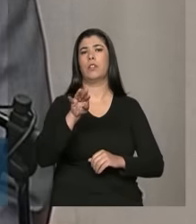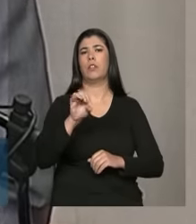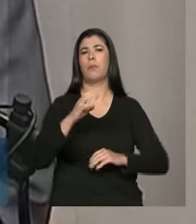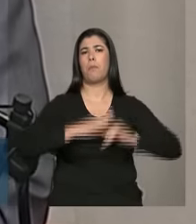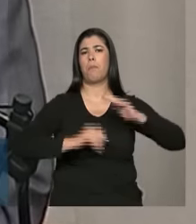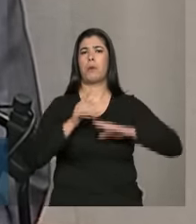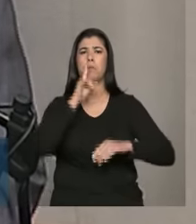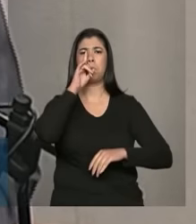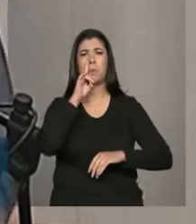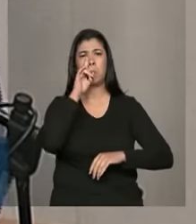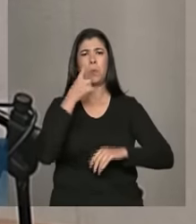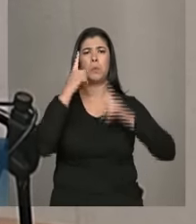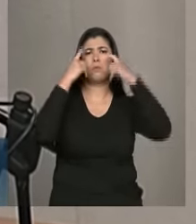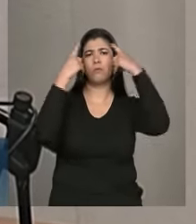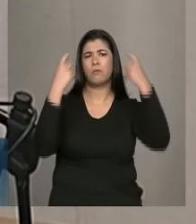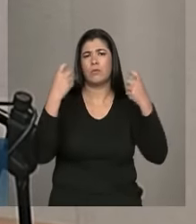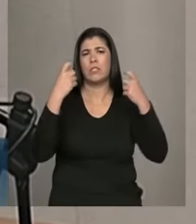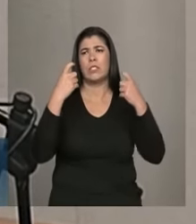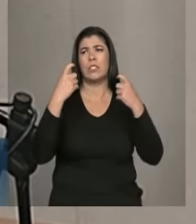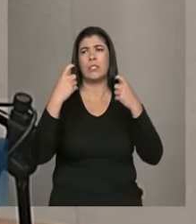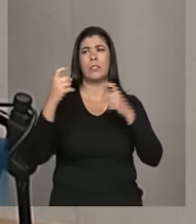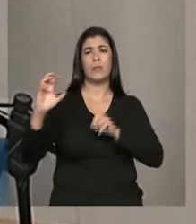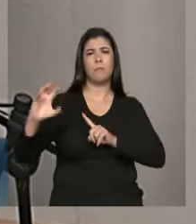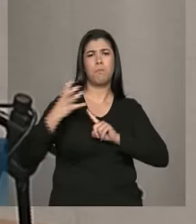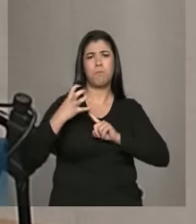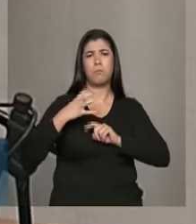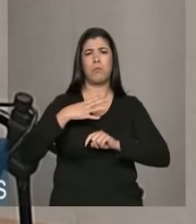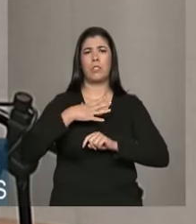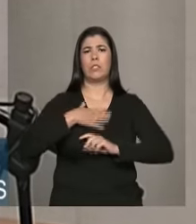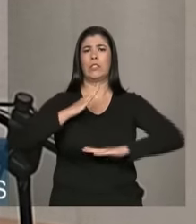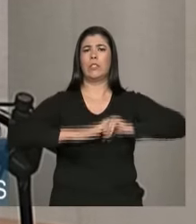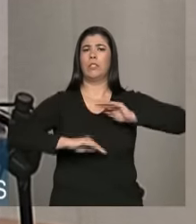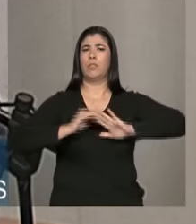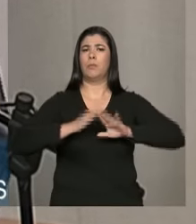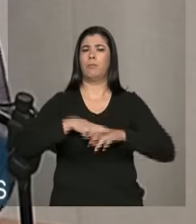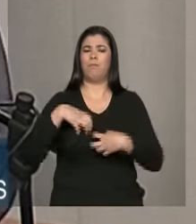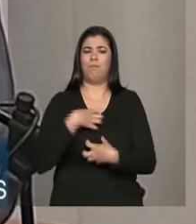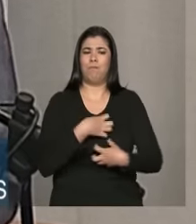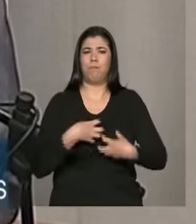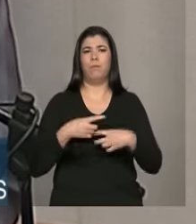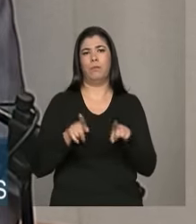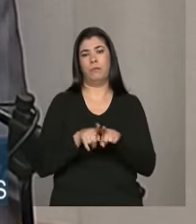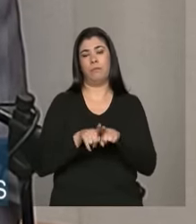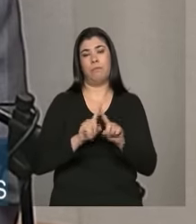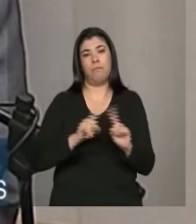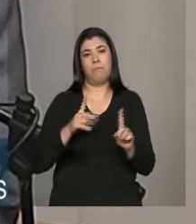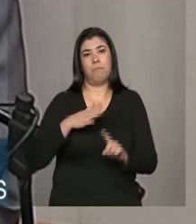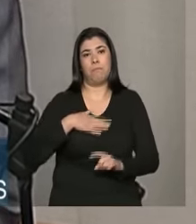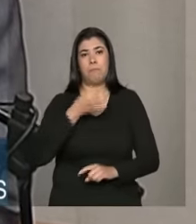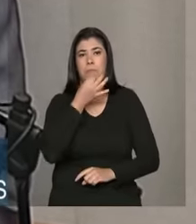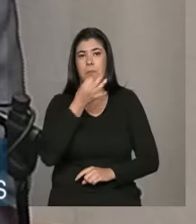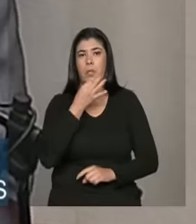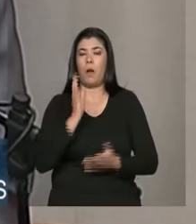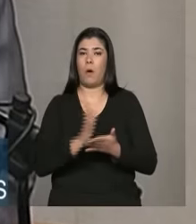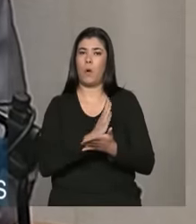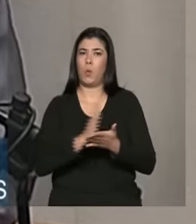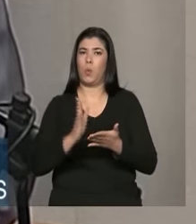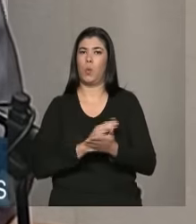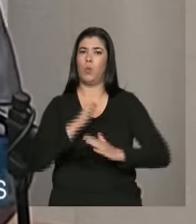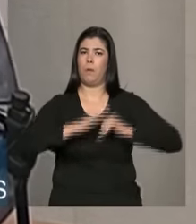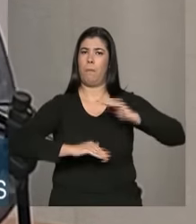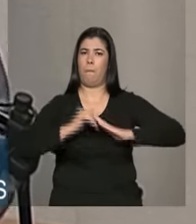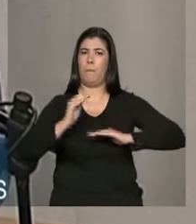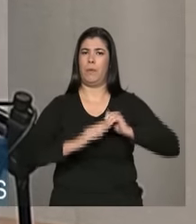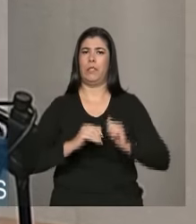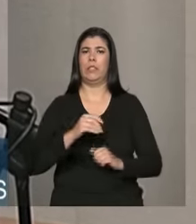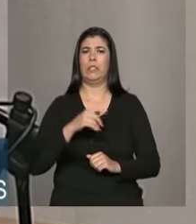crimes nos trazem um desconforto Diante da sua prática mas pelo menos para mim Há certos crimes que me trazem uma